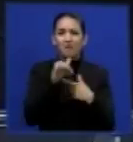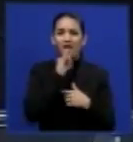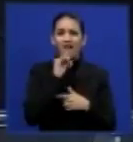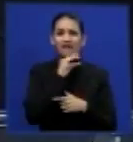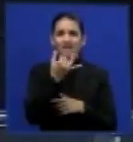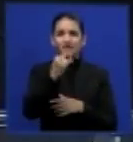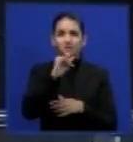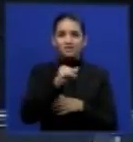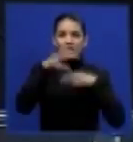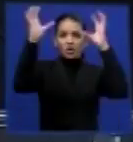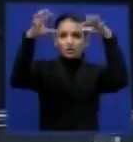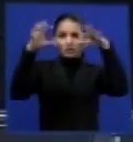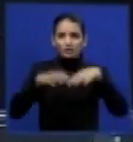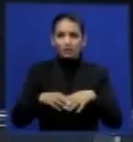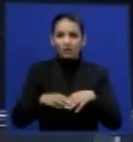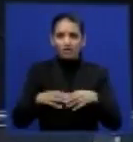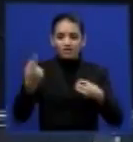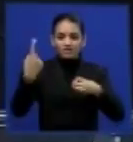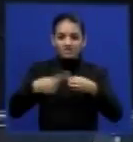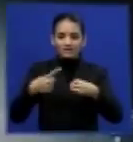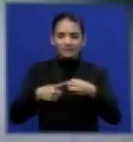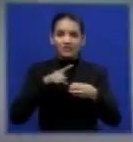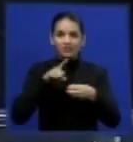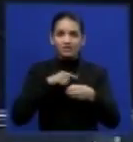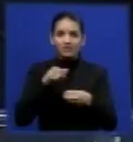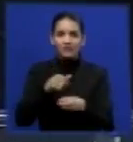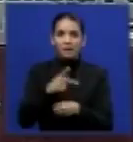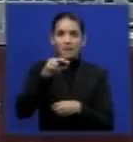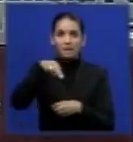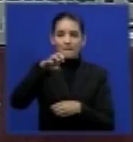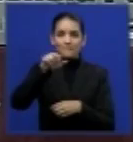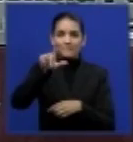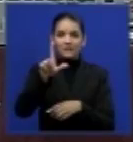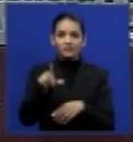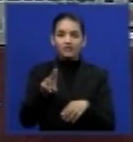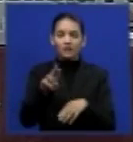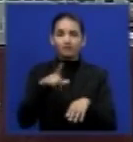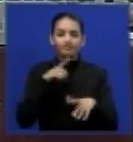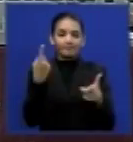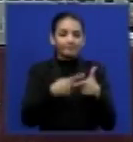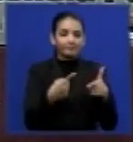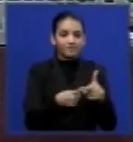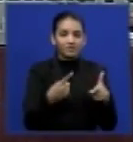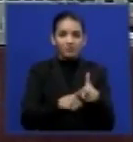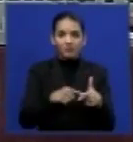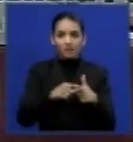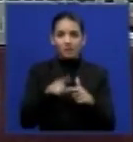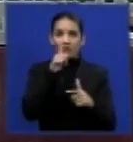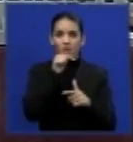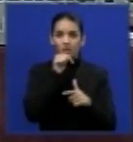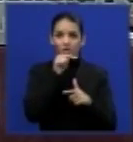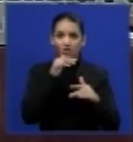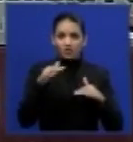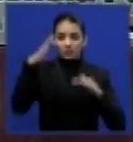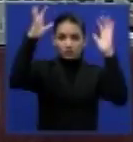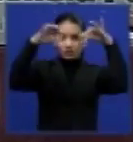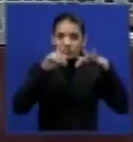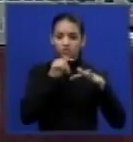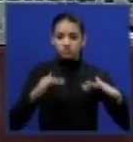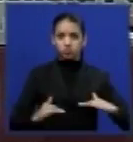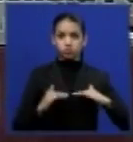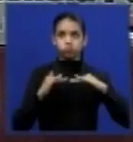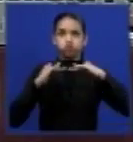o escoamento de escoamento desses corpos hídricos eh apenas no rio TT existe um dado que o ministério do Meio amb gente